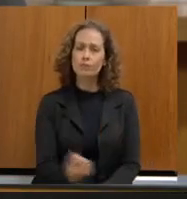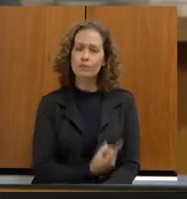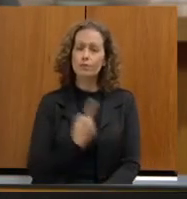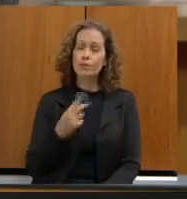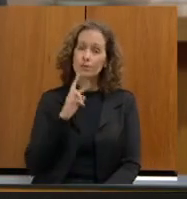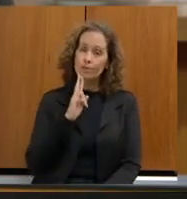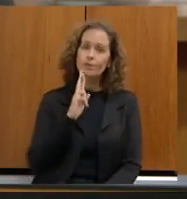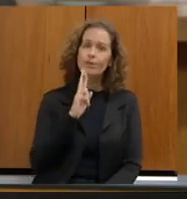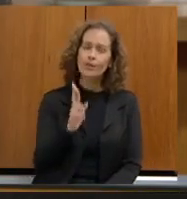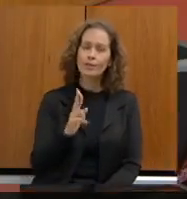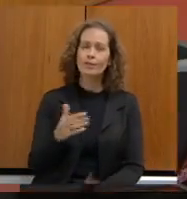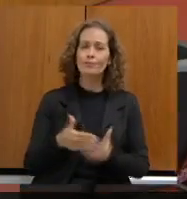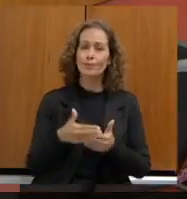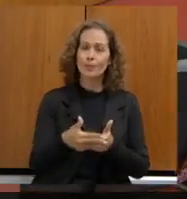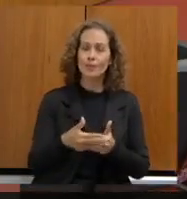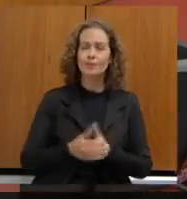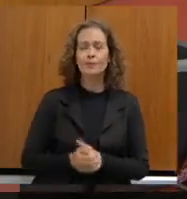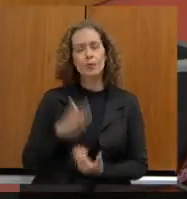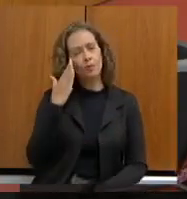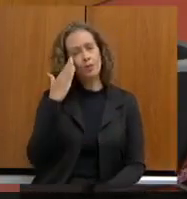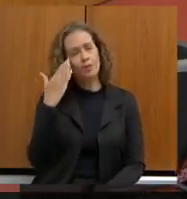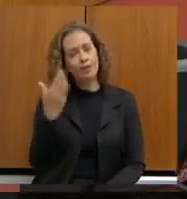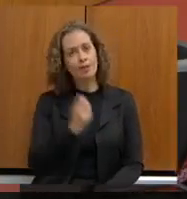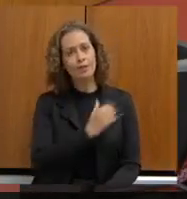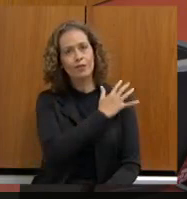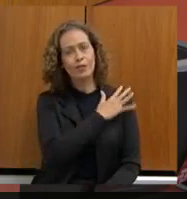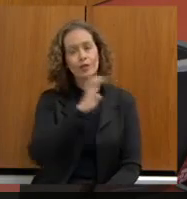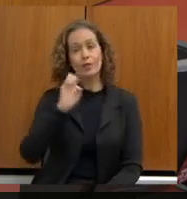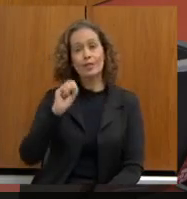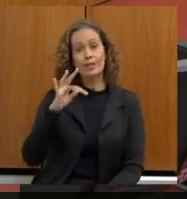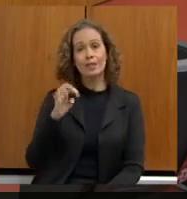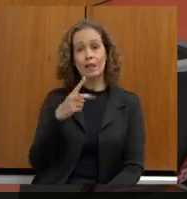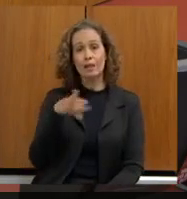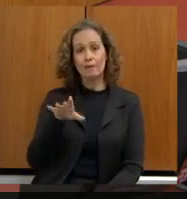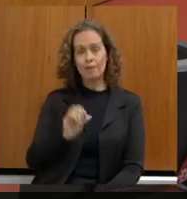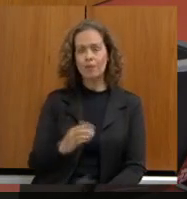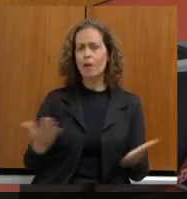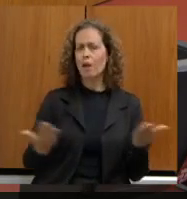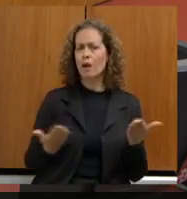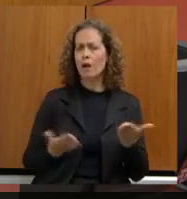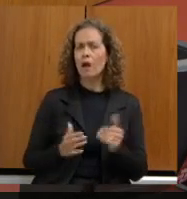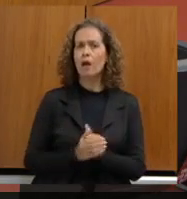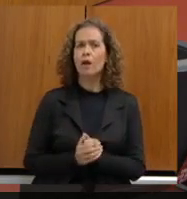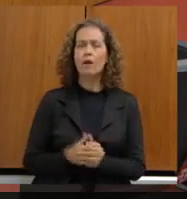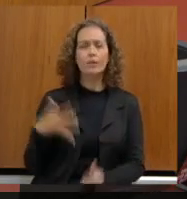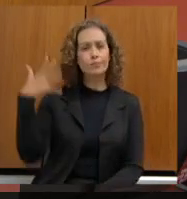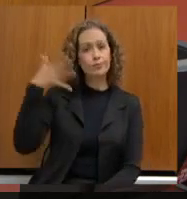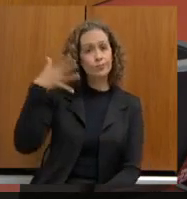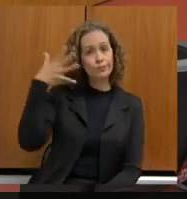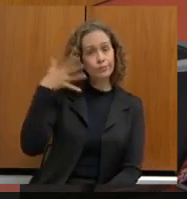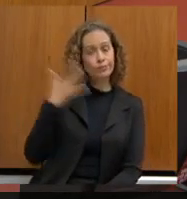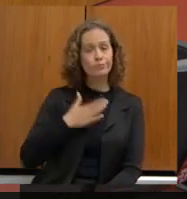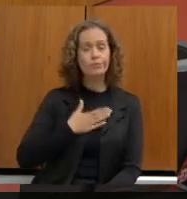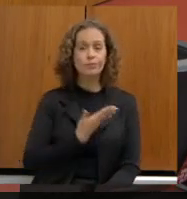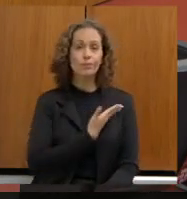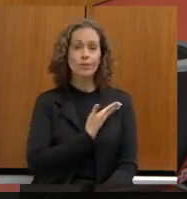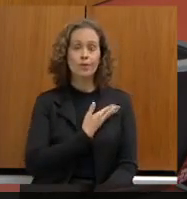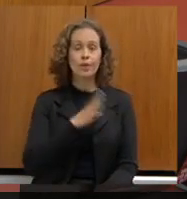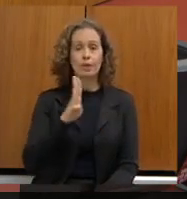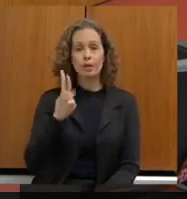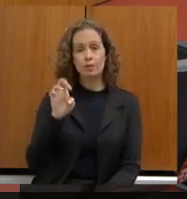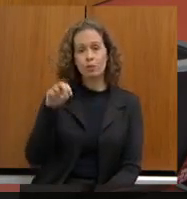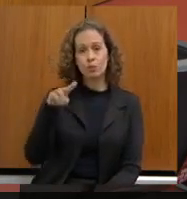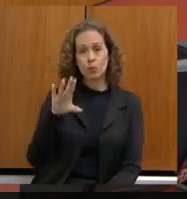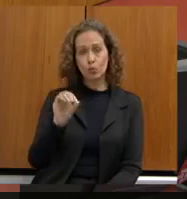Senhor muito obrigado obrigado Coronel Estevam vamos passar a palavra agora de forma também abreviada os colegas Deputado Bruno